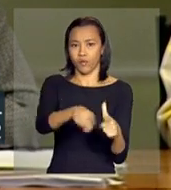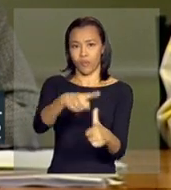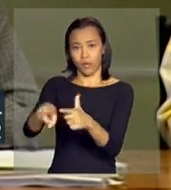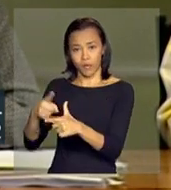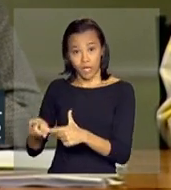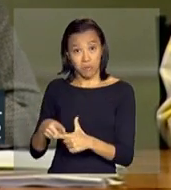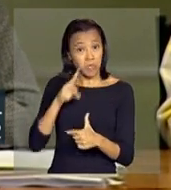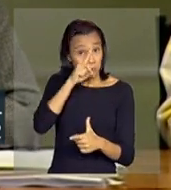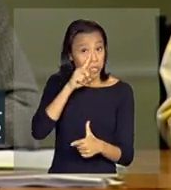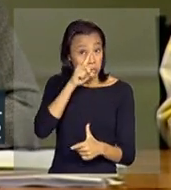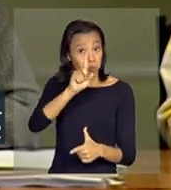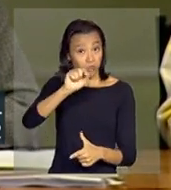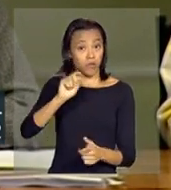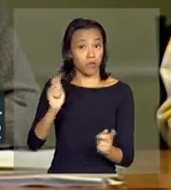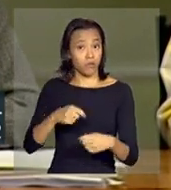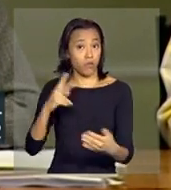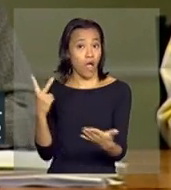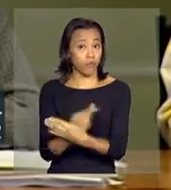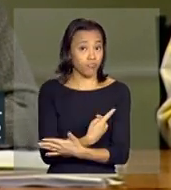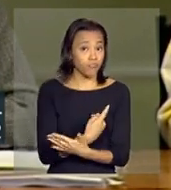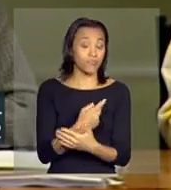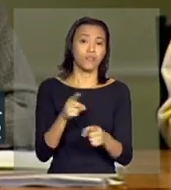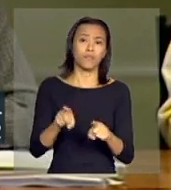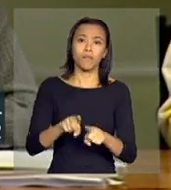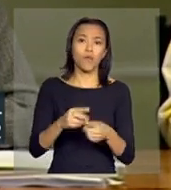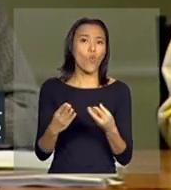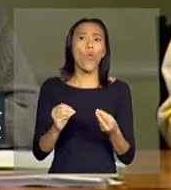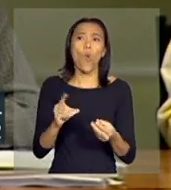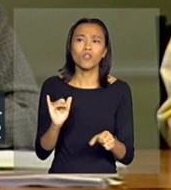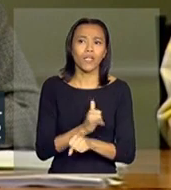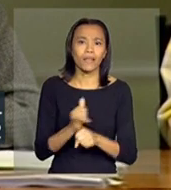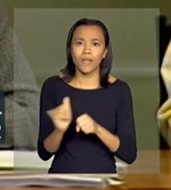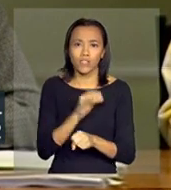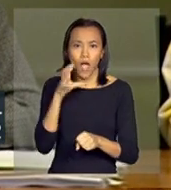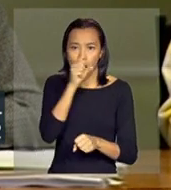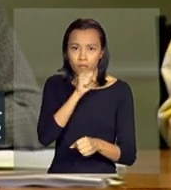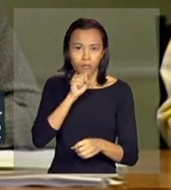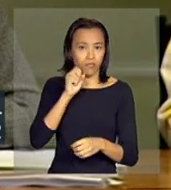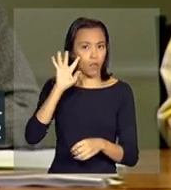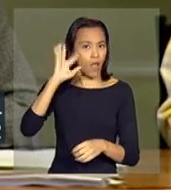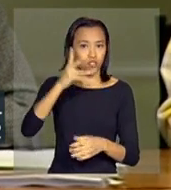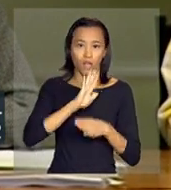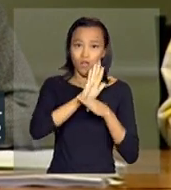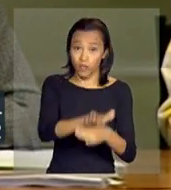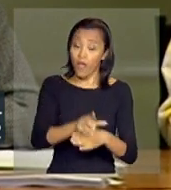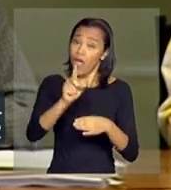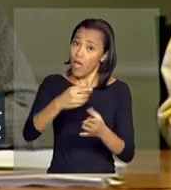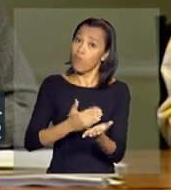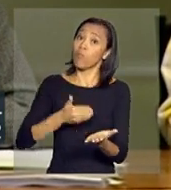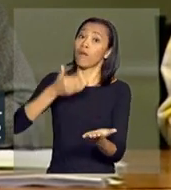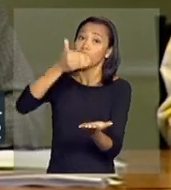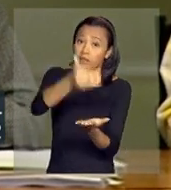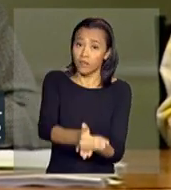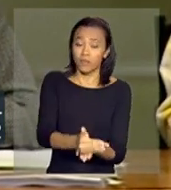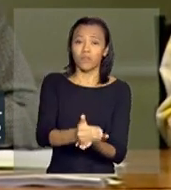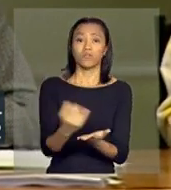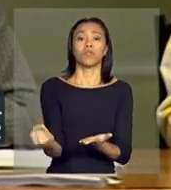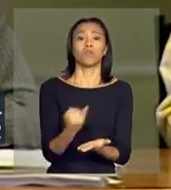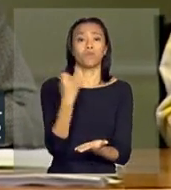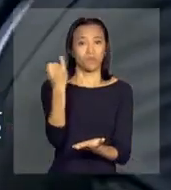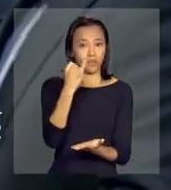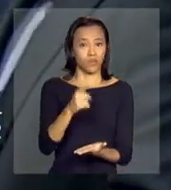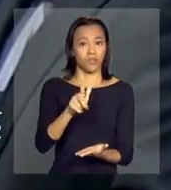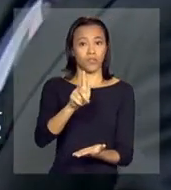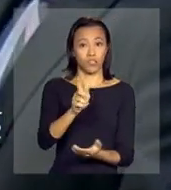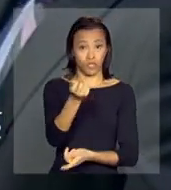e a estabelecimento de ações para resolvê-las, eu acho que é um avanço importante de gestão que tem levado